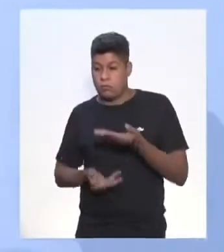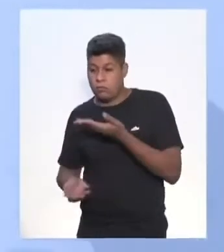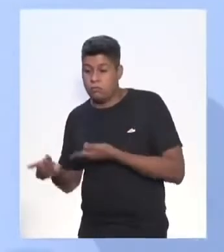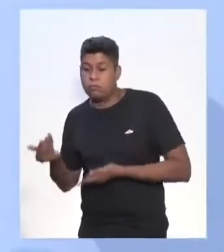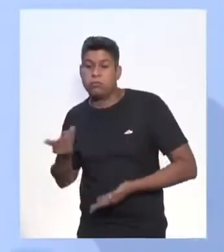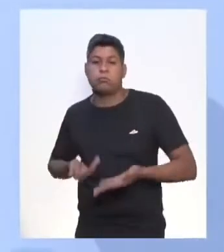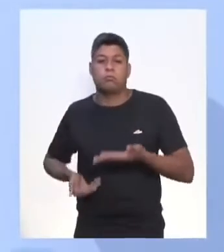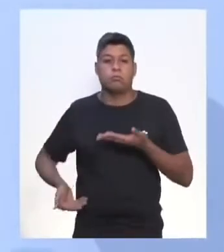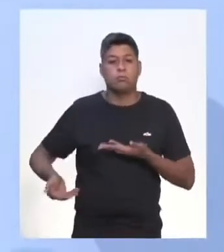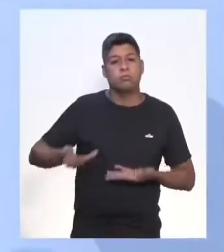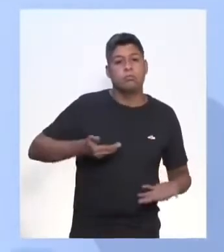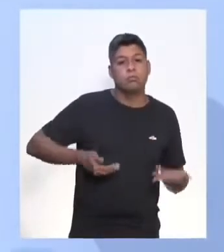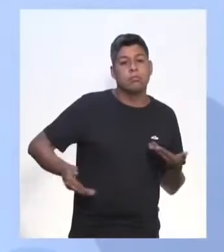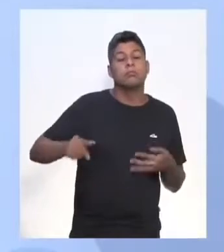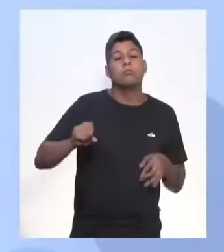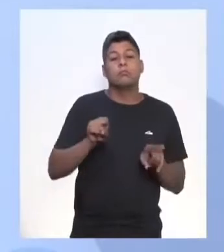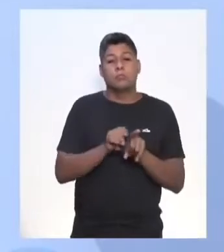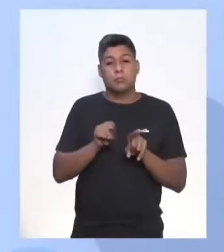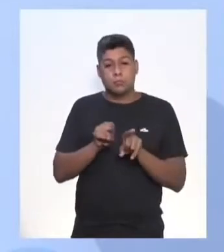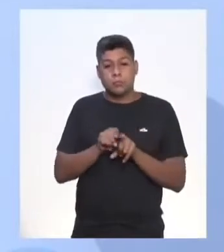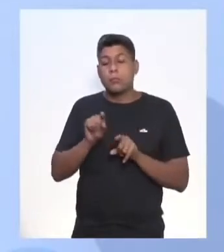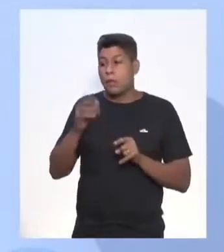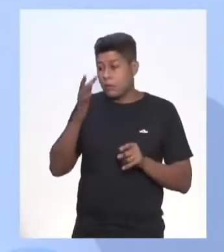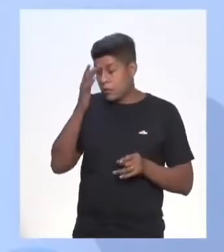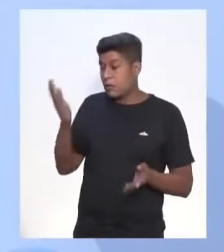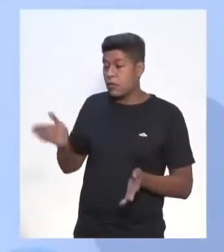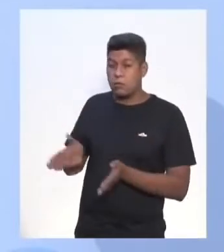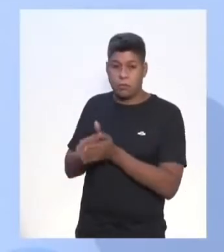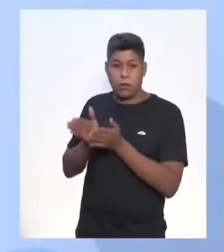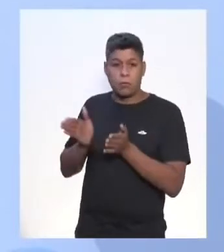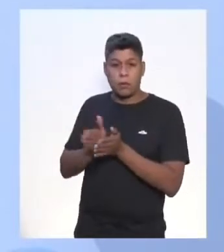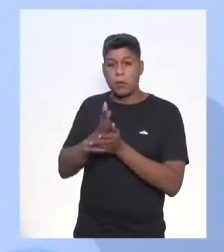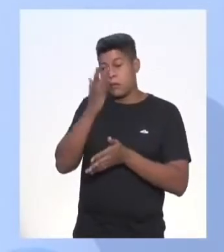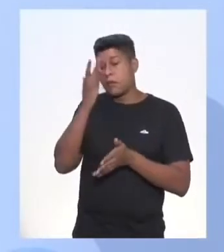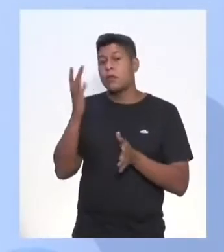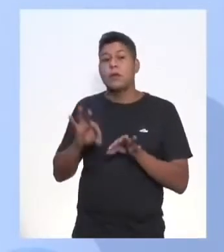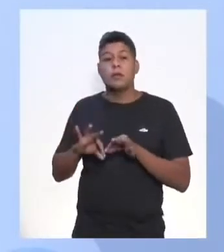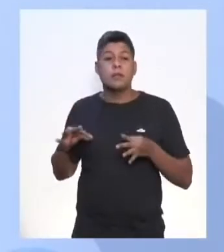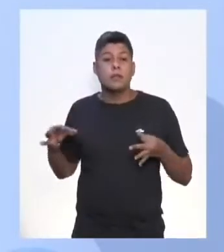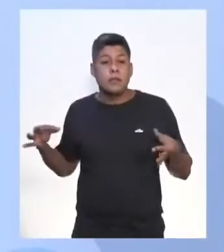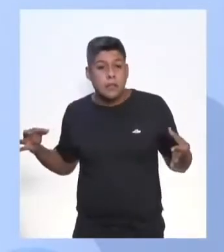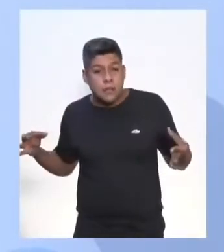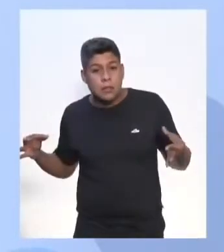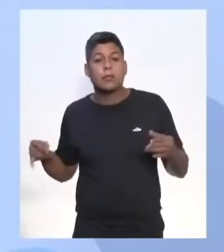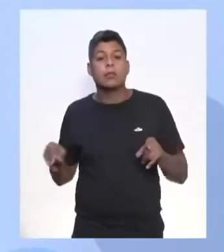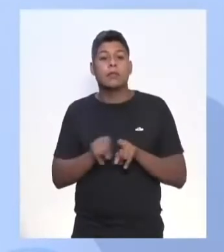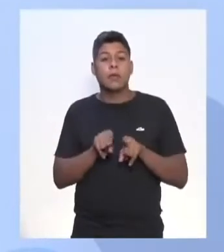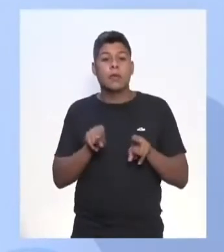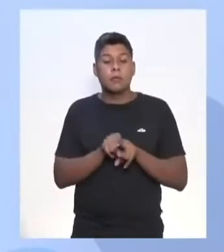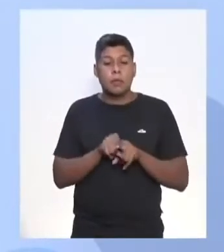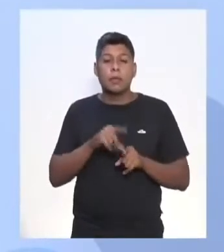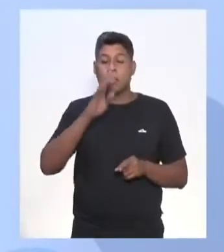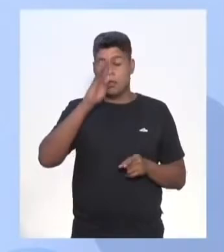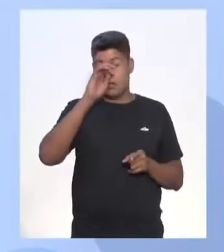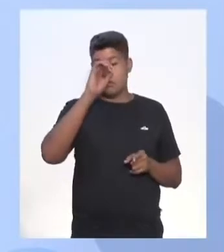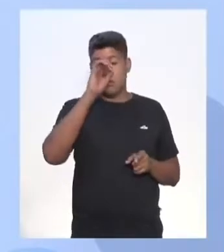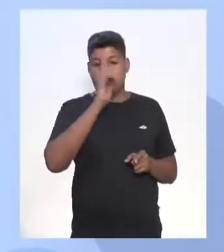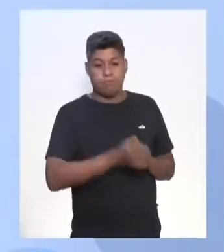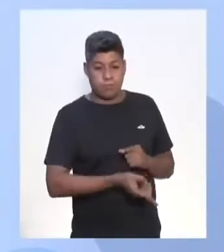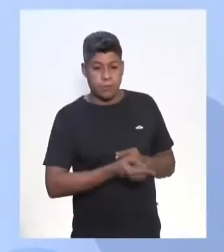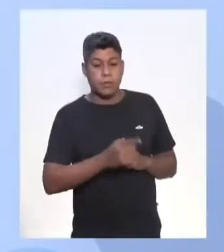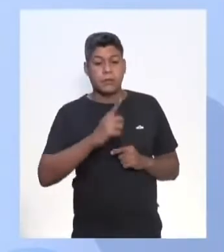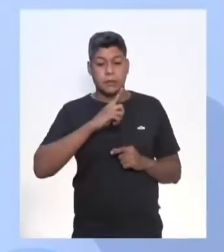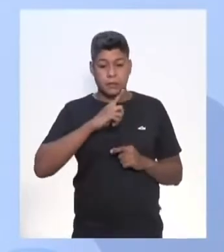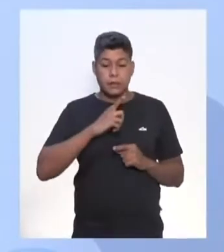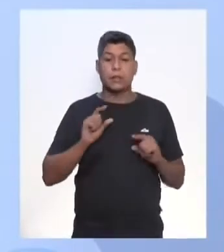favores e até mesmo, né, por o pobrezinho lá, a pessoa simples que está votando, até mesmo a ameaça. Então, nós